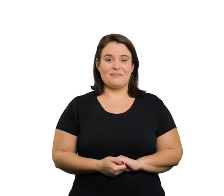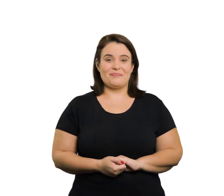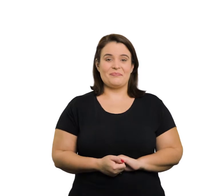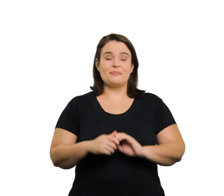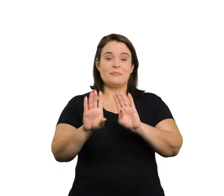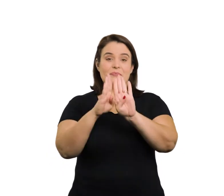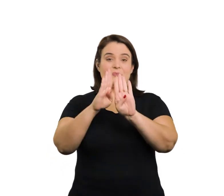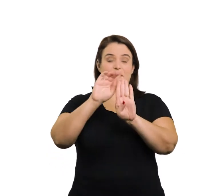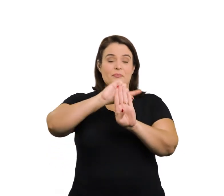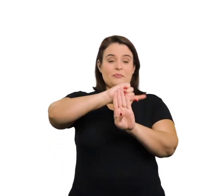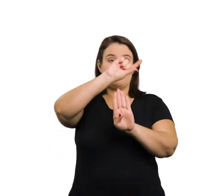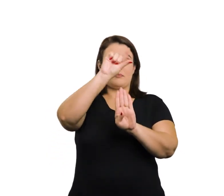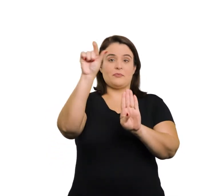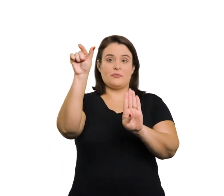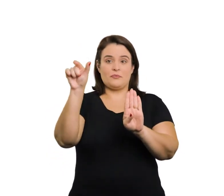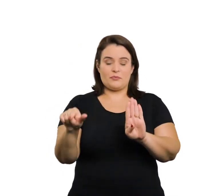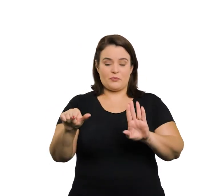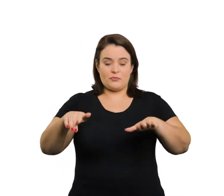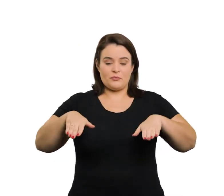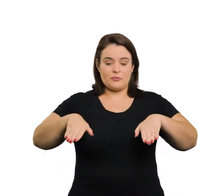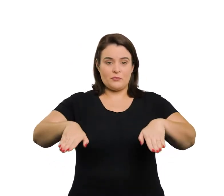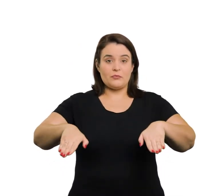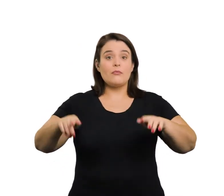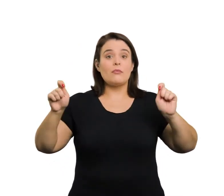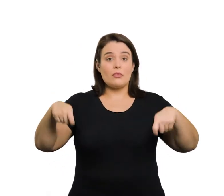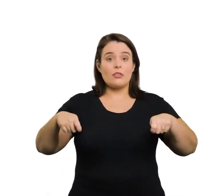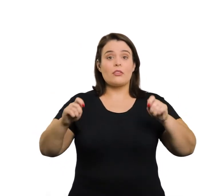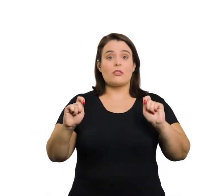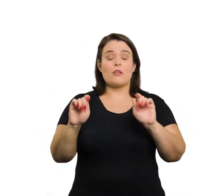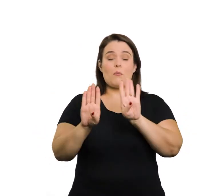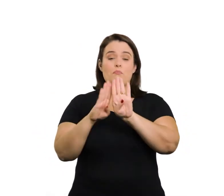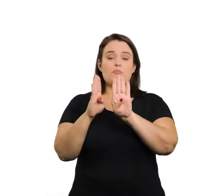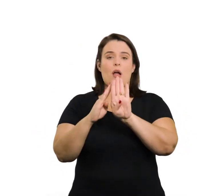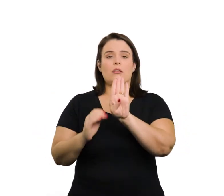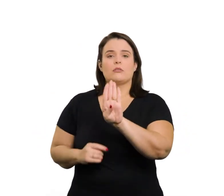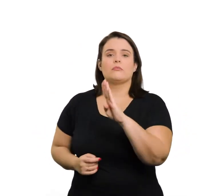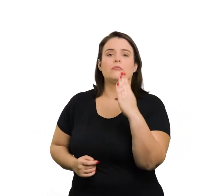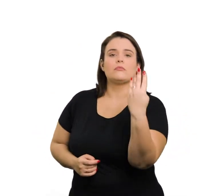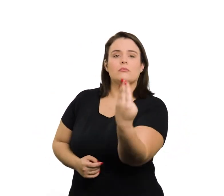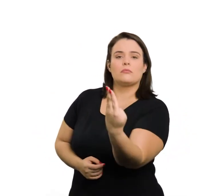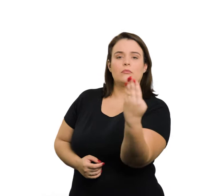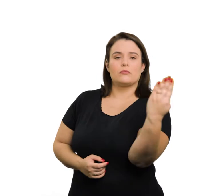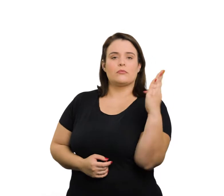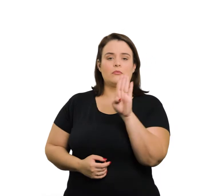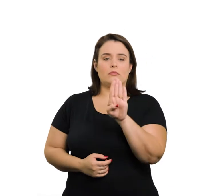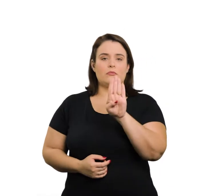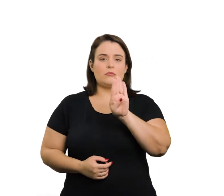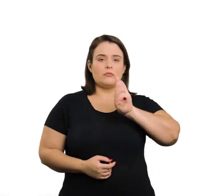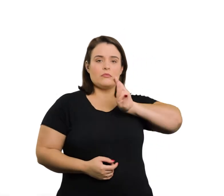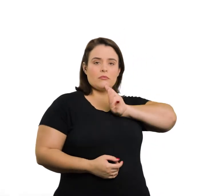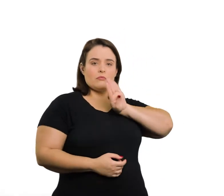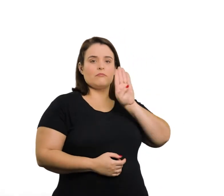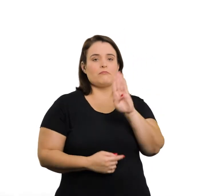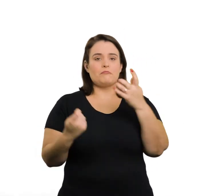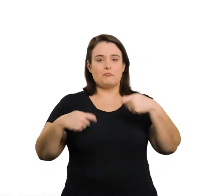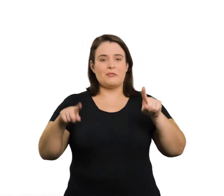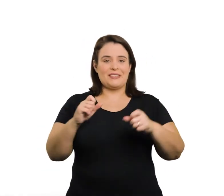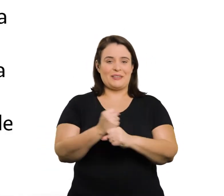dos 2 lados permite a inversão da abertura das portas sem necessidade de obras.